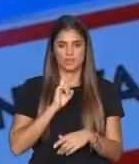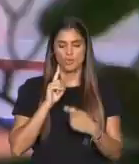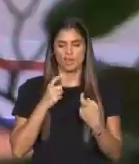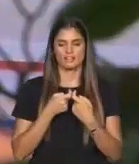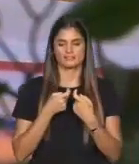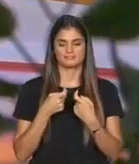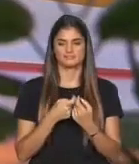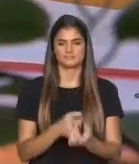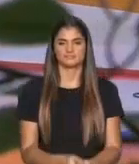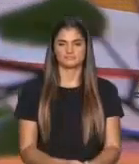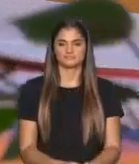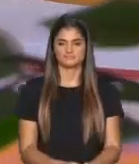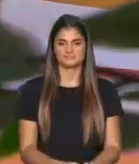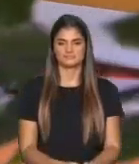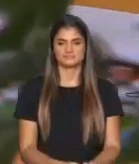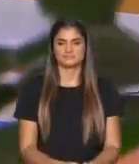camarada.